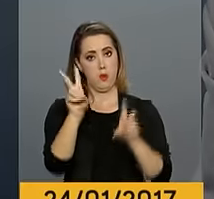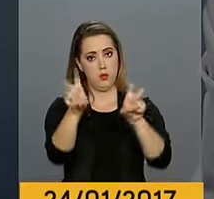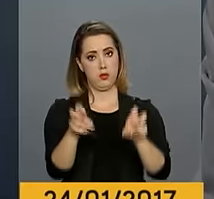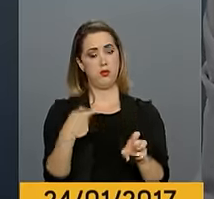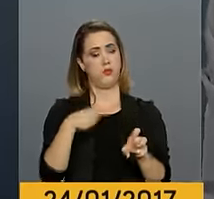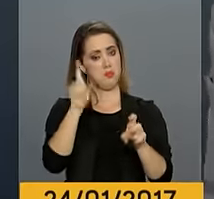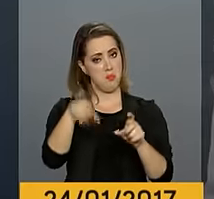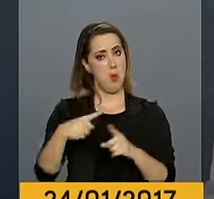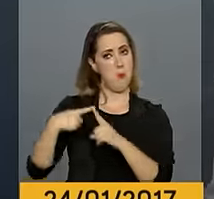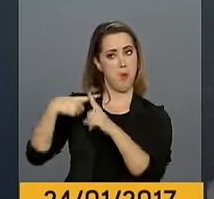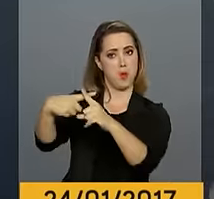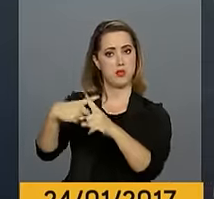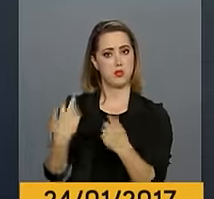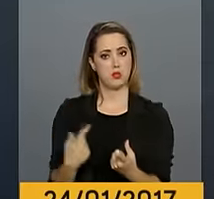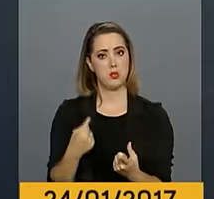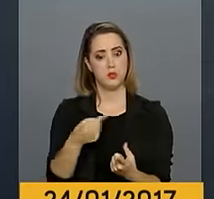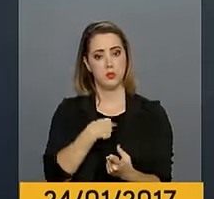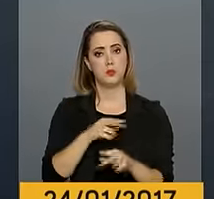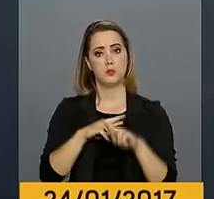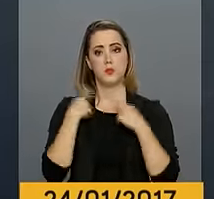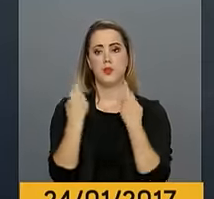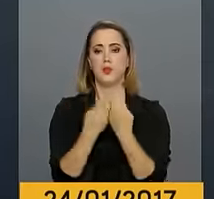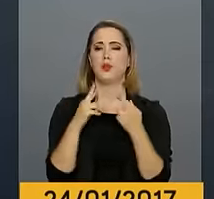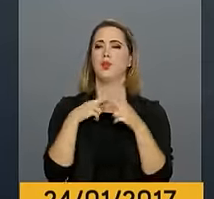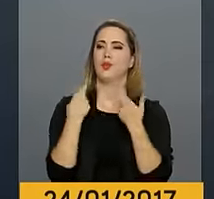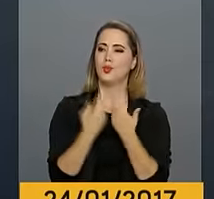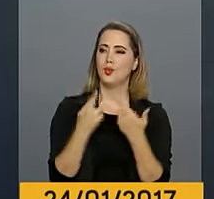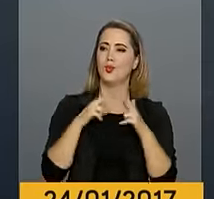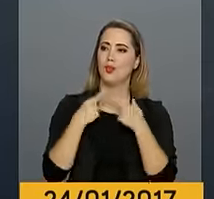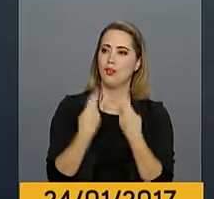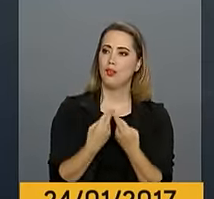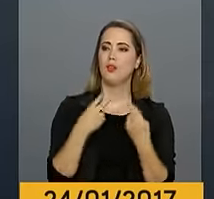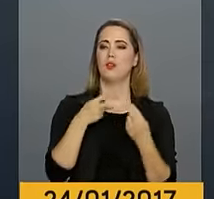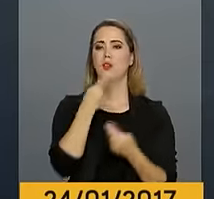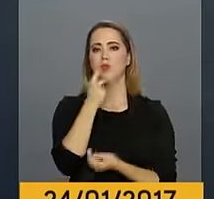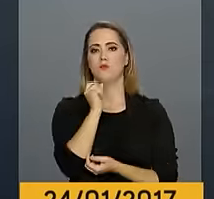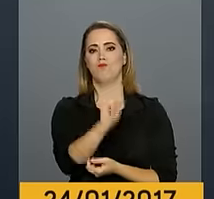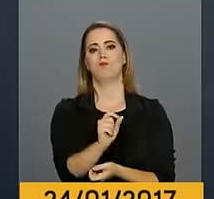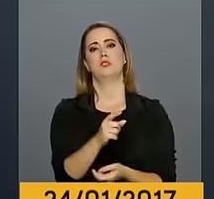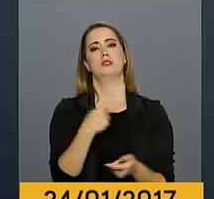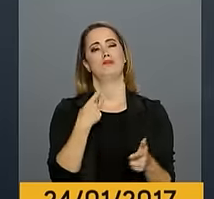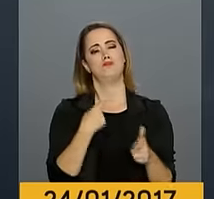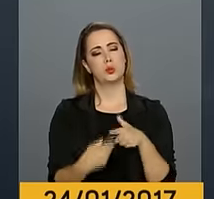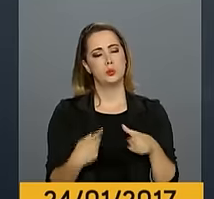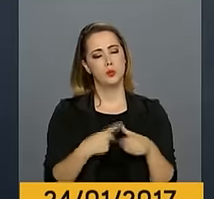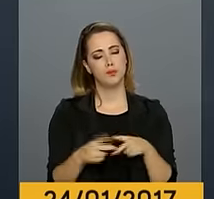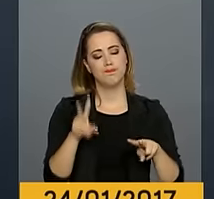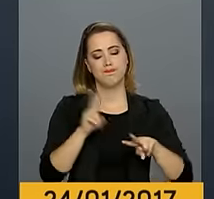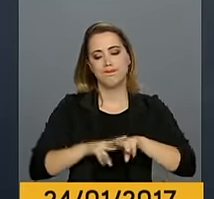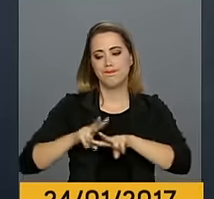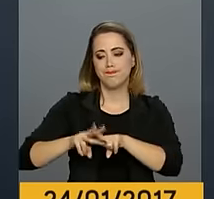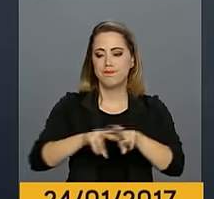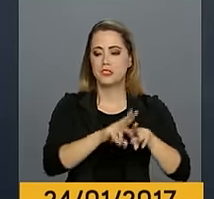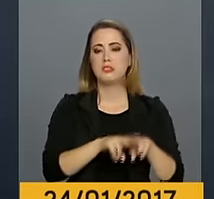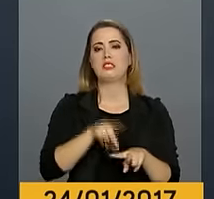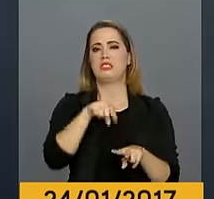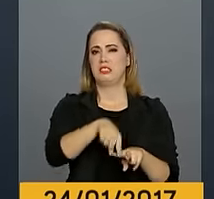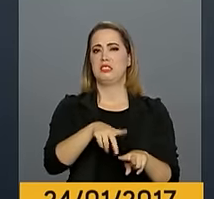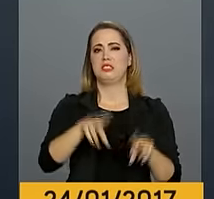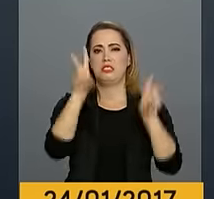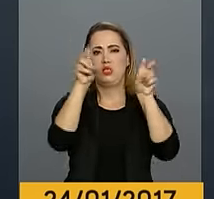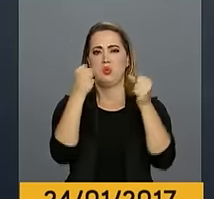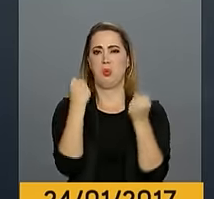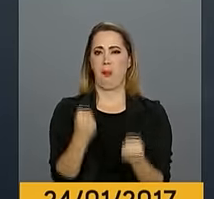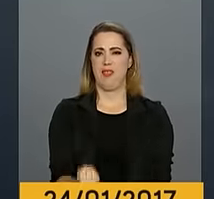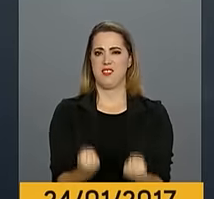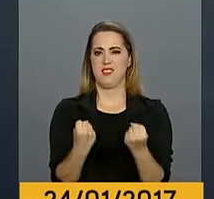muito positivo, né? Que eu tenho feito reuniões, lamentavelmente, para tratar da questão dos presídios no país, que é um tema pesado, né?